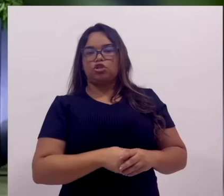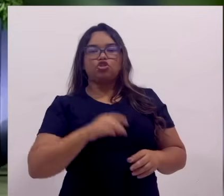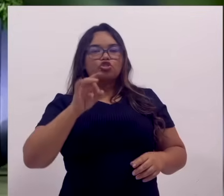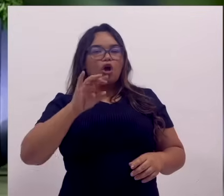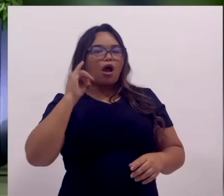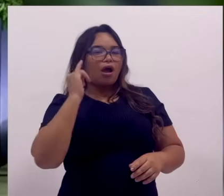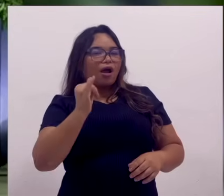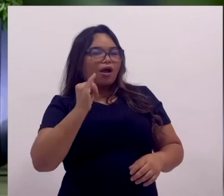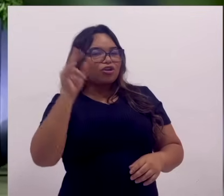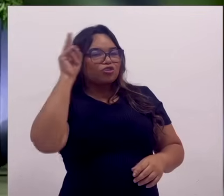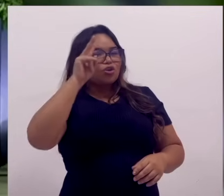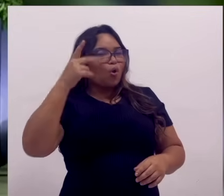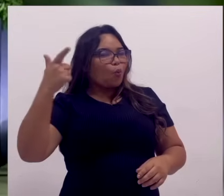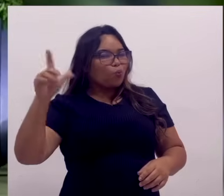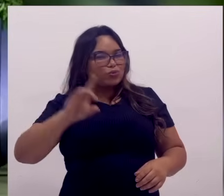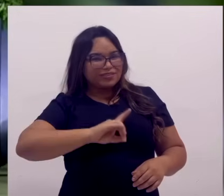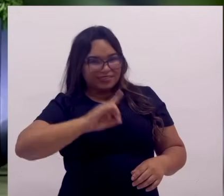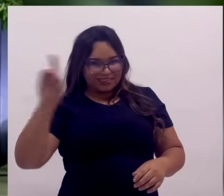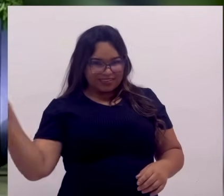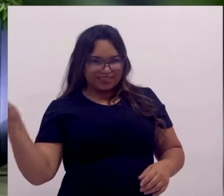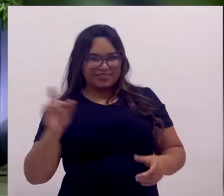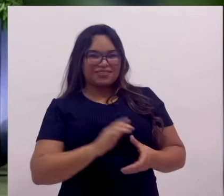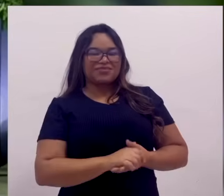essa história para vocês em outra ocasião.